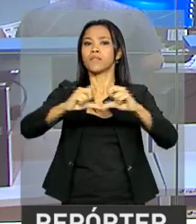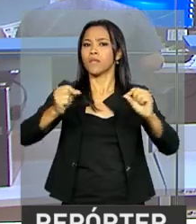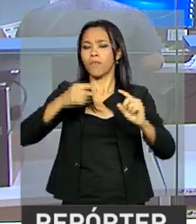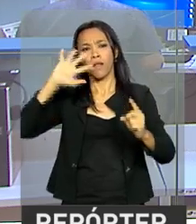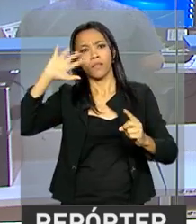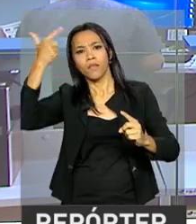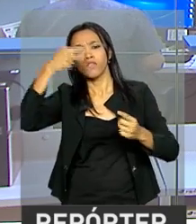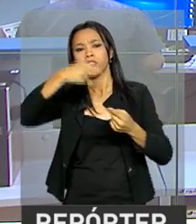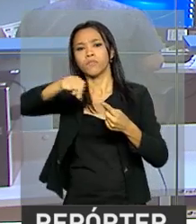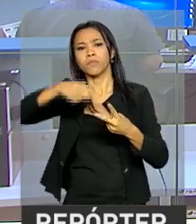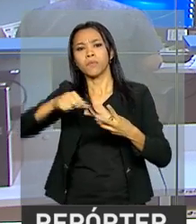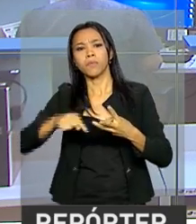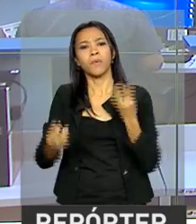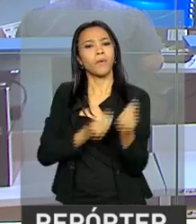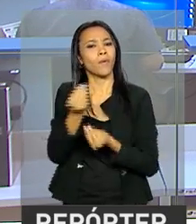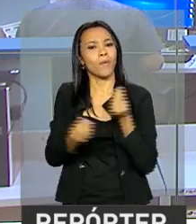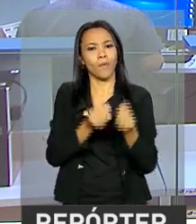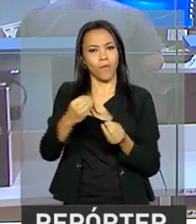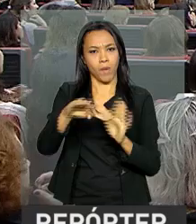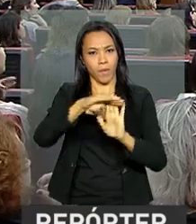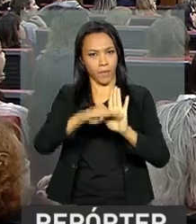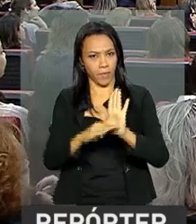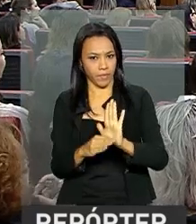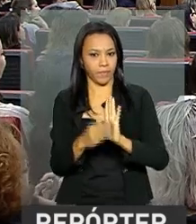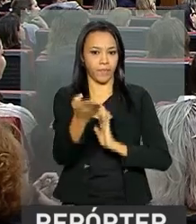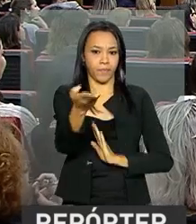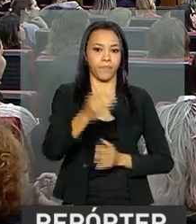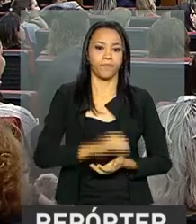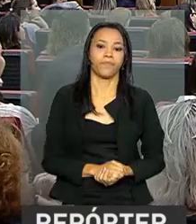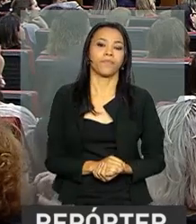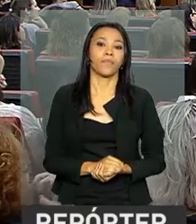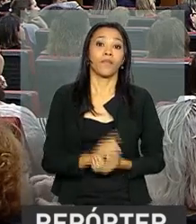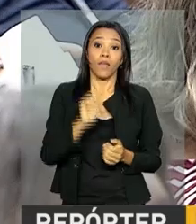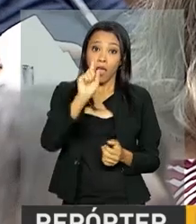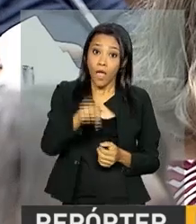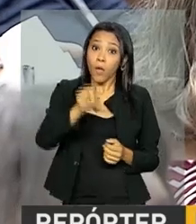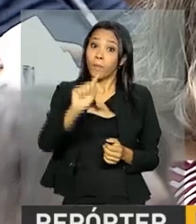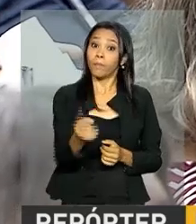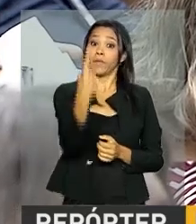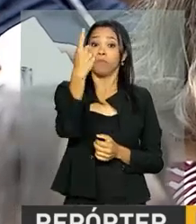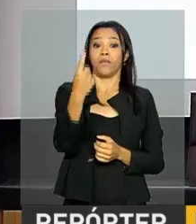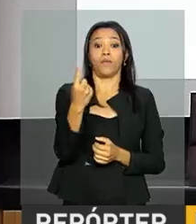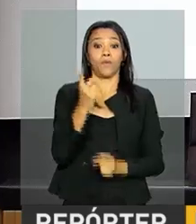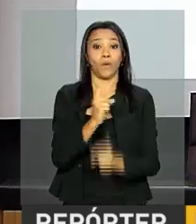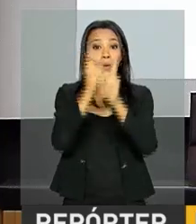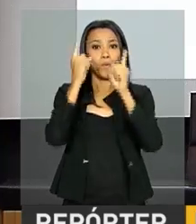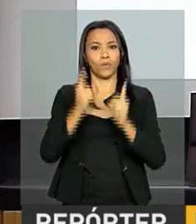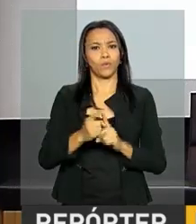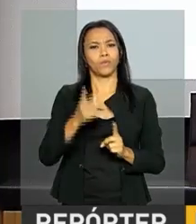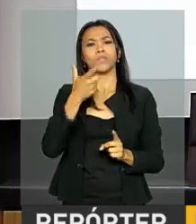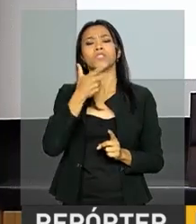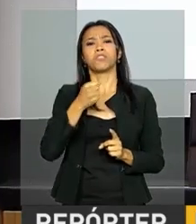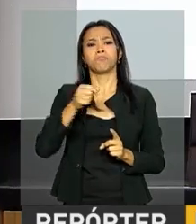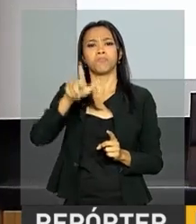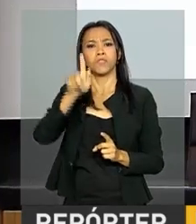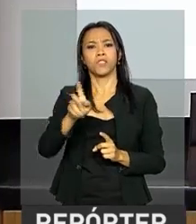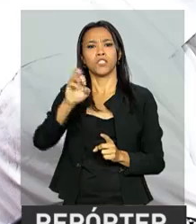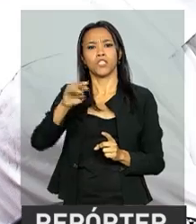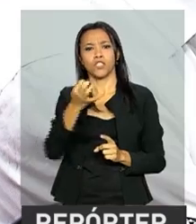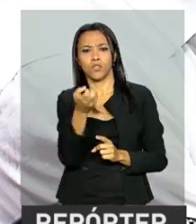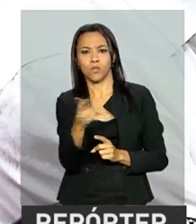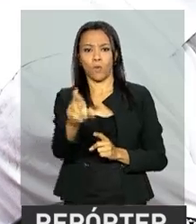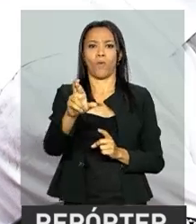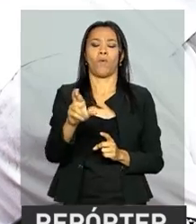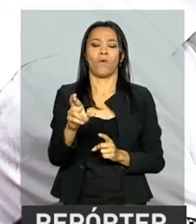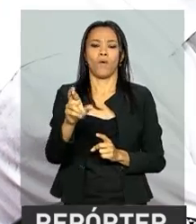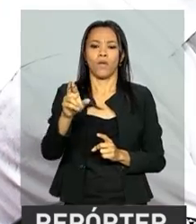Integradas para o programa é o primeiro encontro de gestores do programa criança feliz e